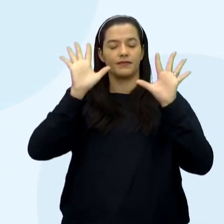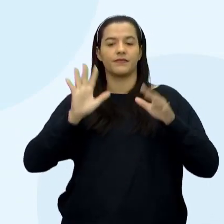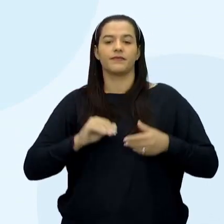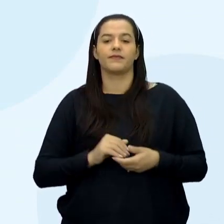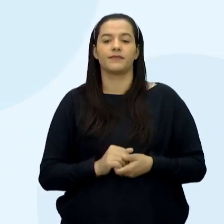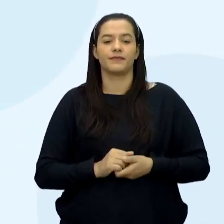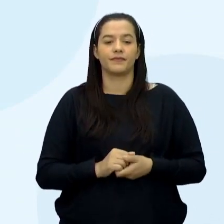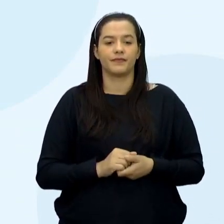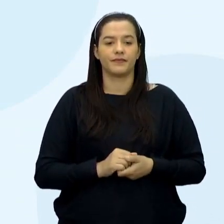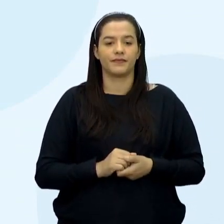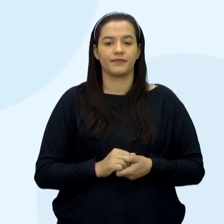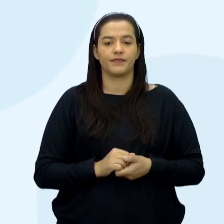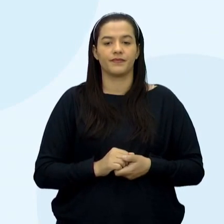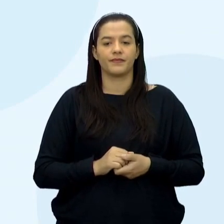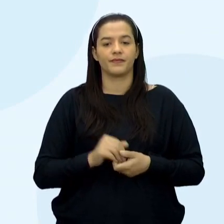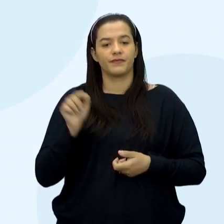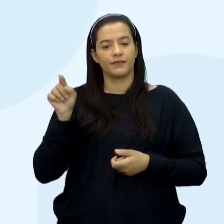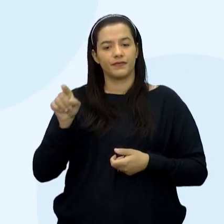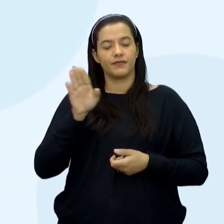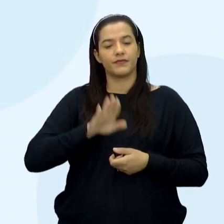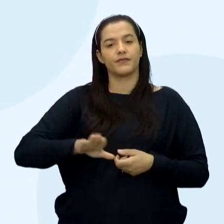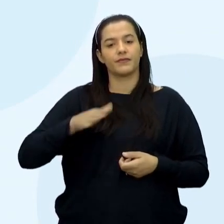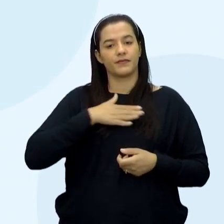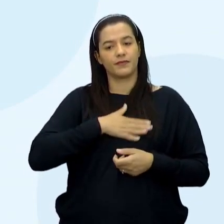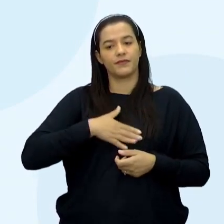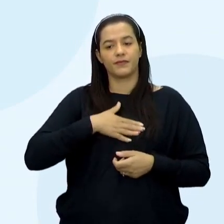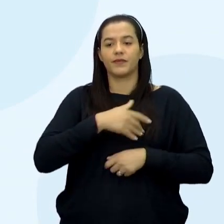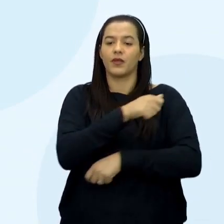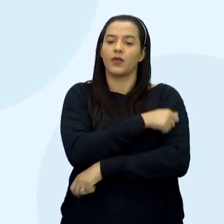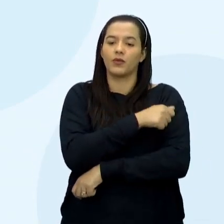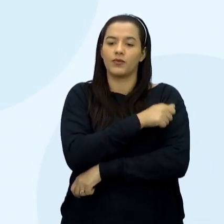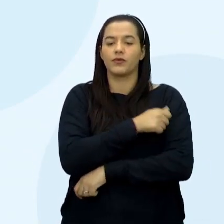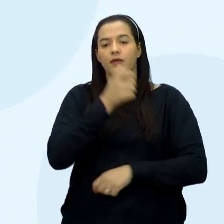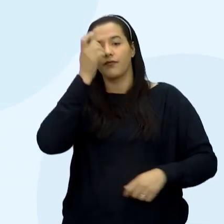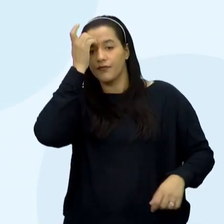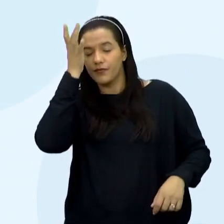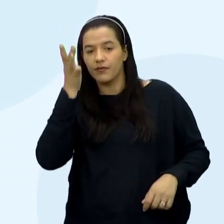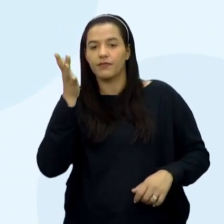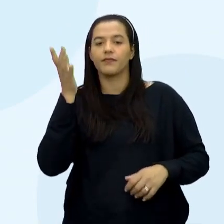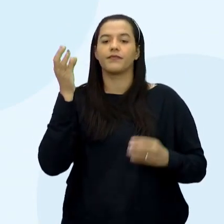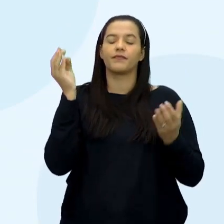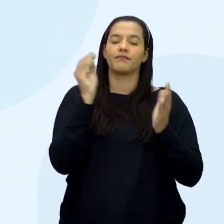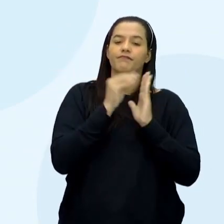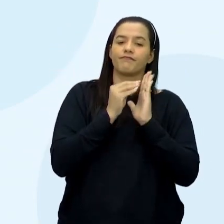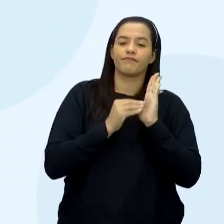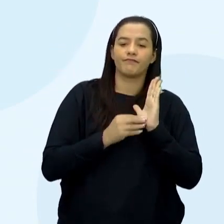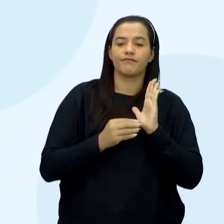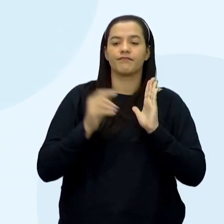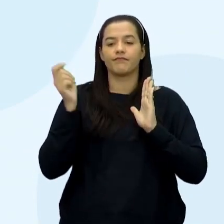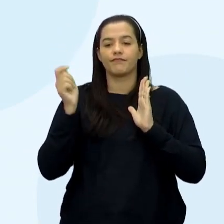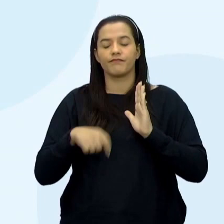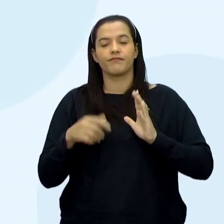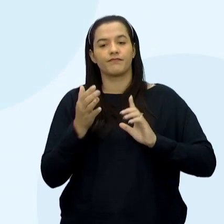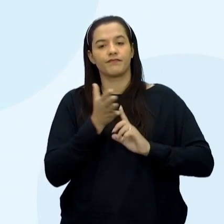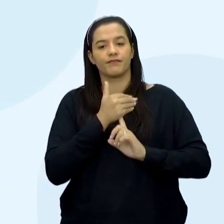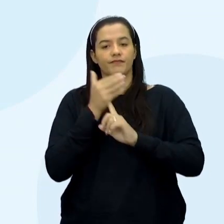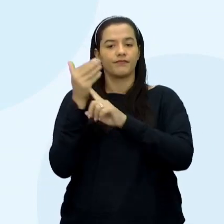né? E esse é um instrumento que os alunos gostam, porque ele é fácil, né? E a tecnologia,